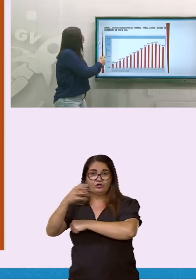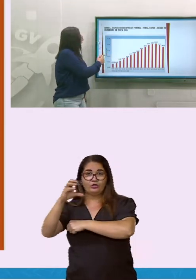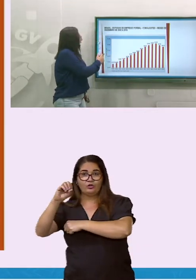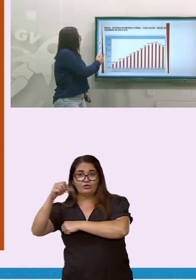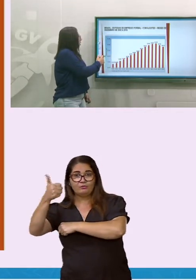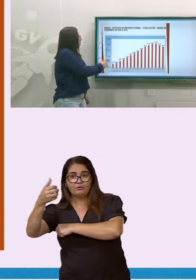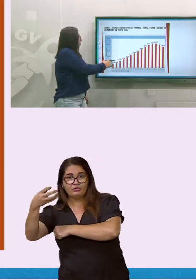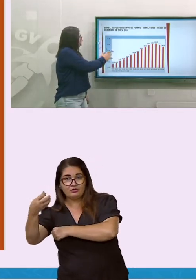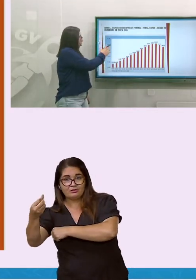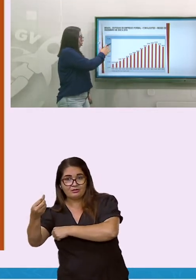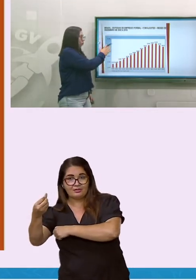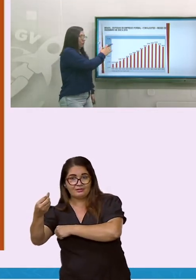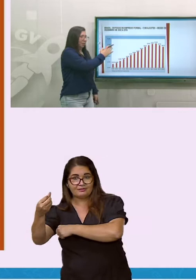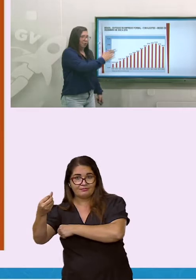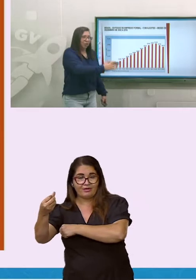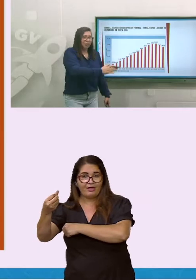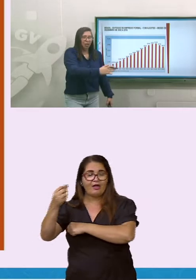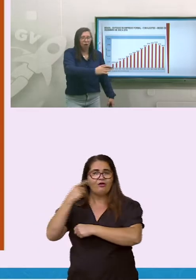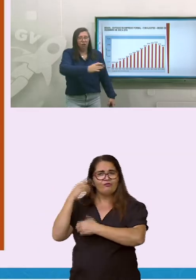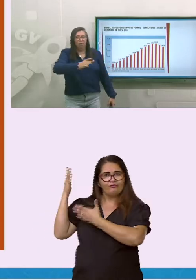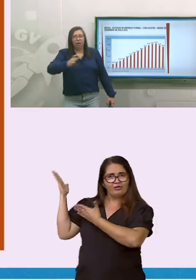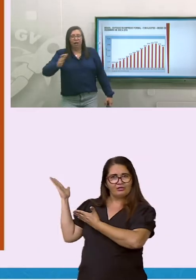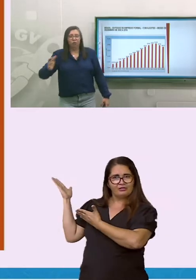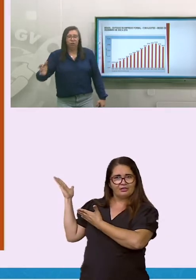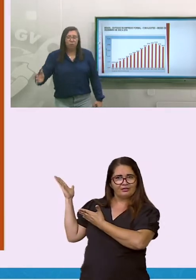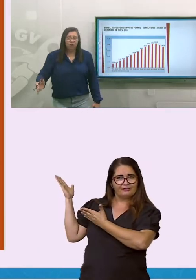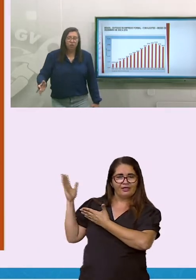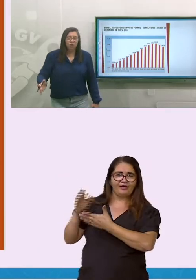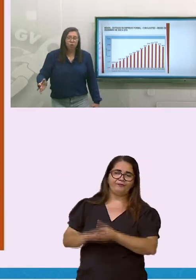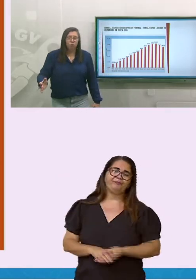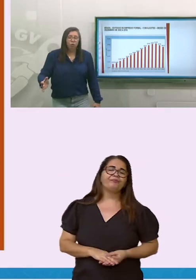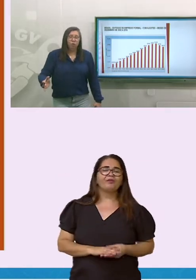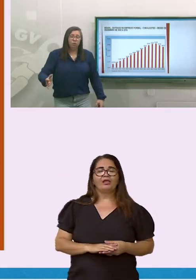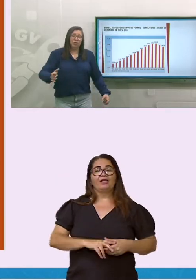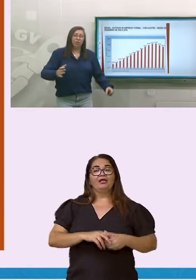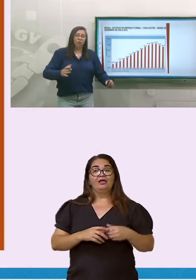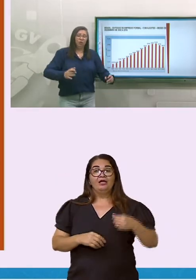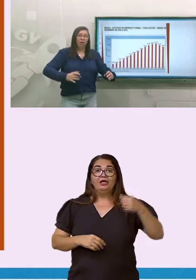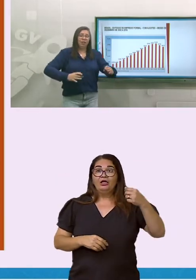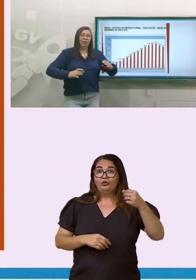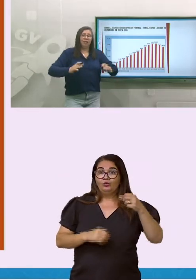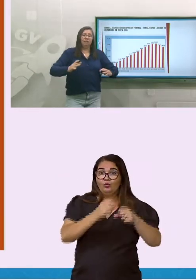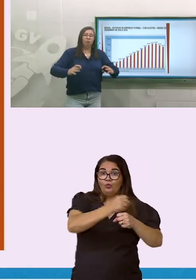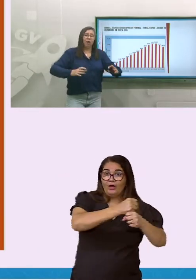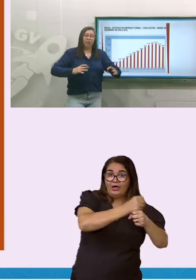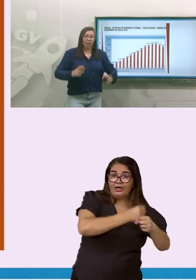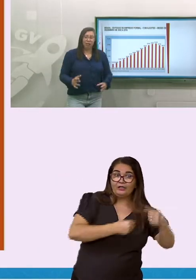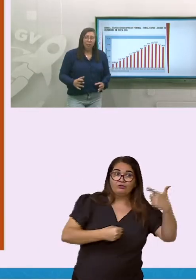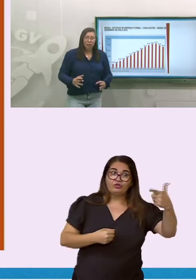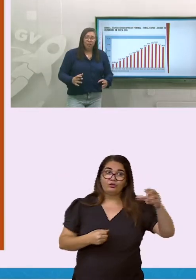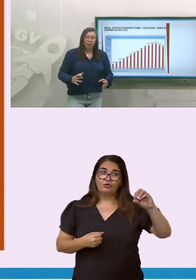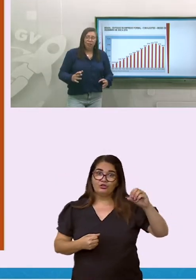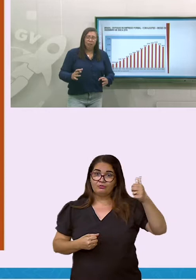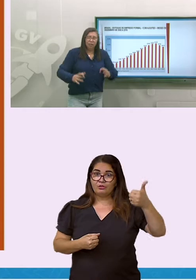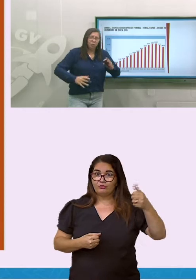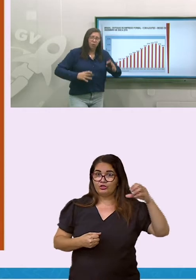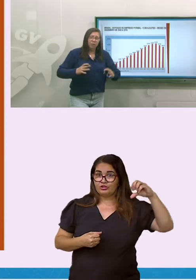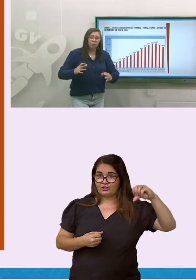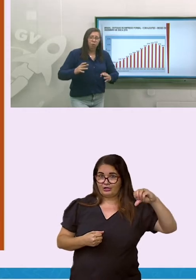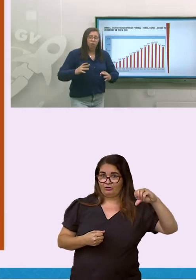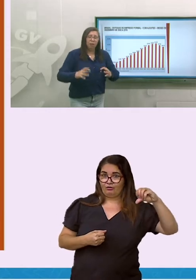eu pegar de 2019 a 2021, vocês vão ver que teve uma queda e